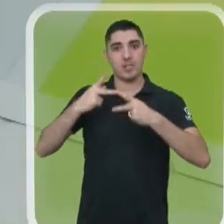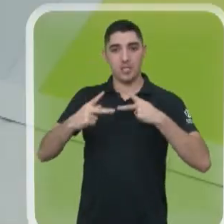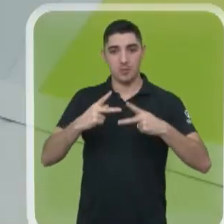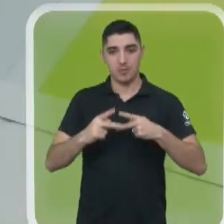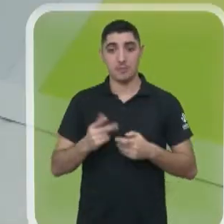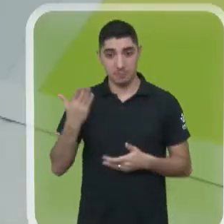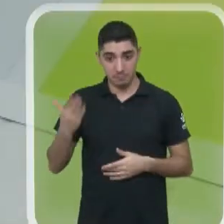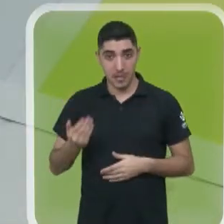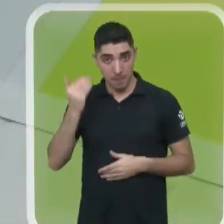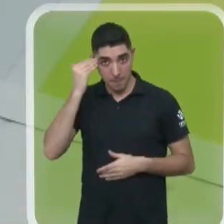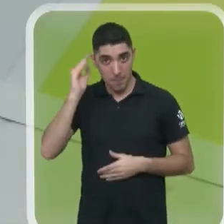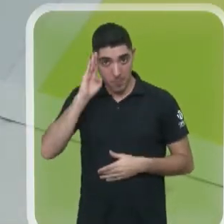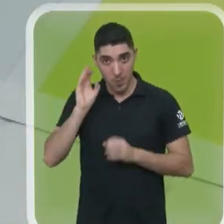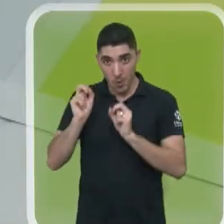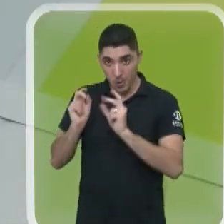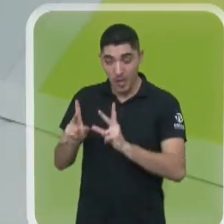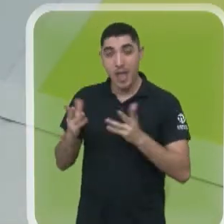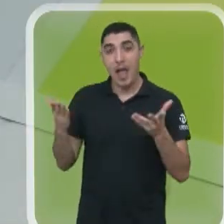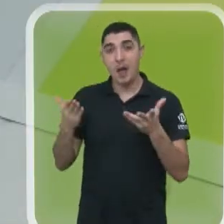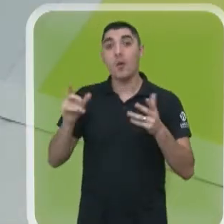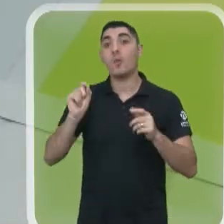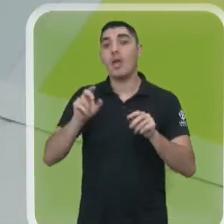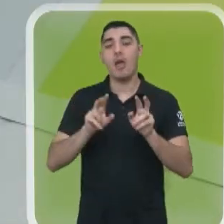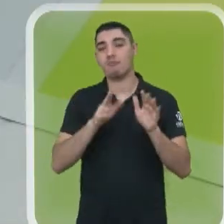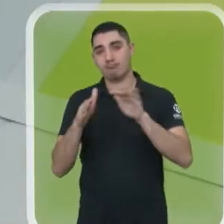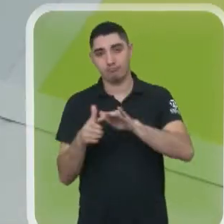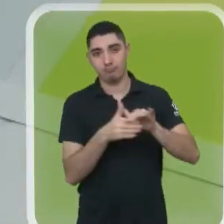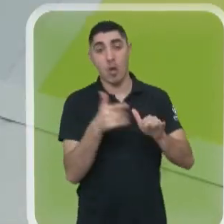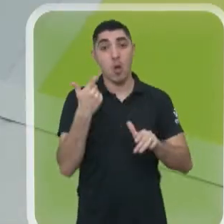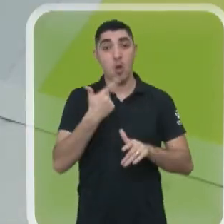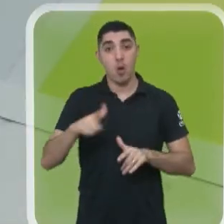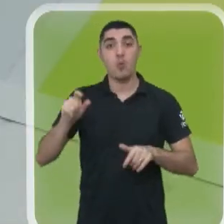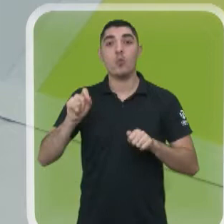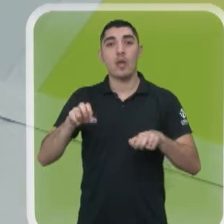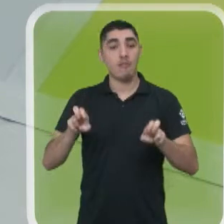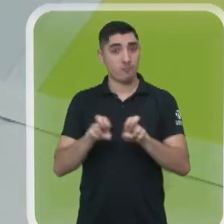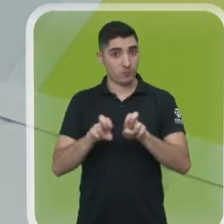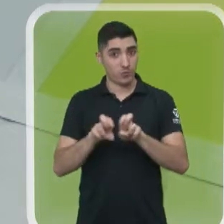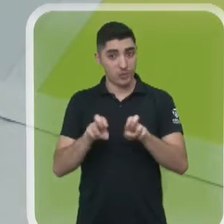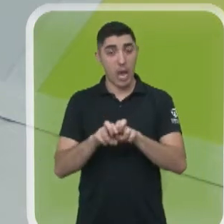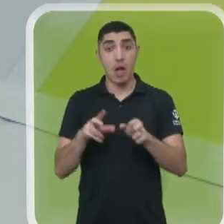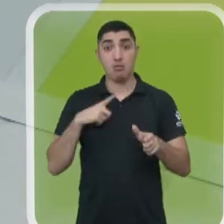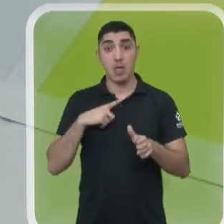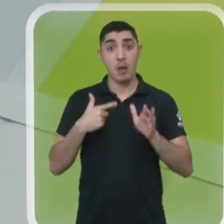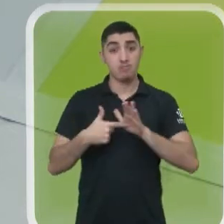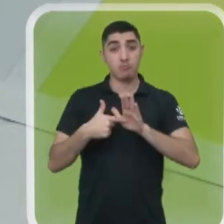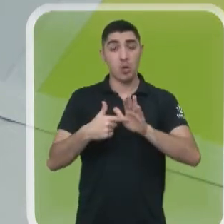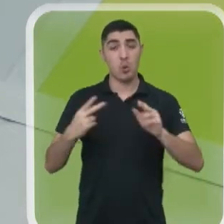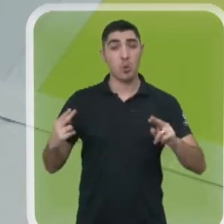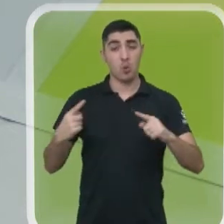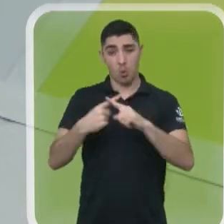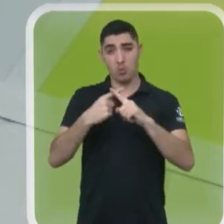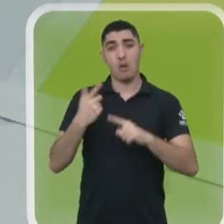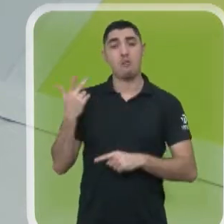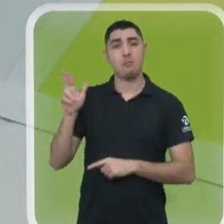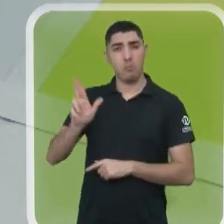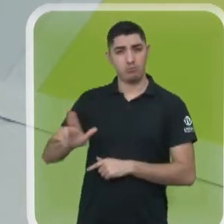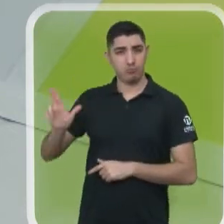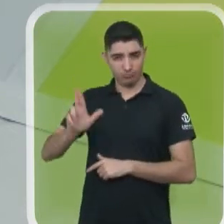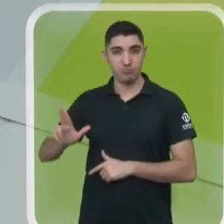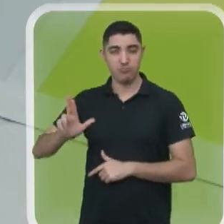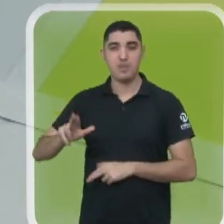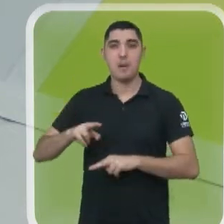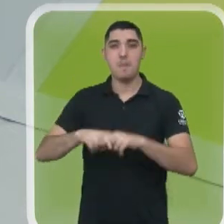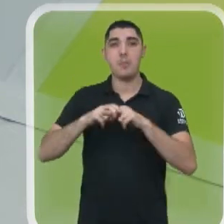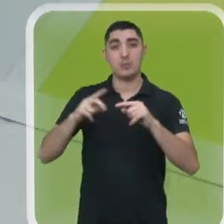certo meu caro Bruno Castilho agora Brunão falando de futsal o time do técnico Douglas da águas recebeu um Praia Clube pela penúltima rodada da Liga